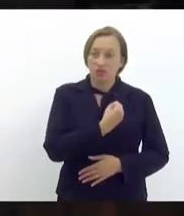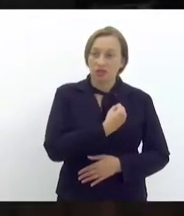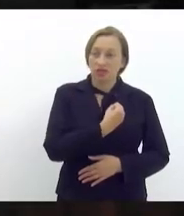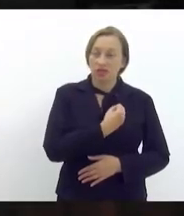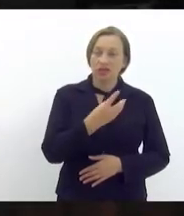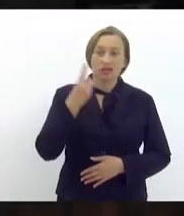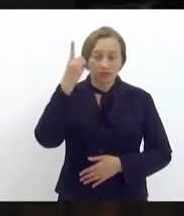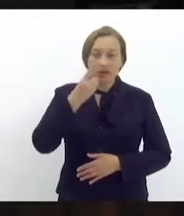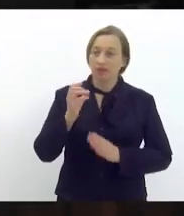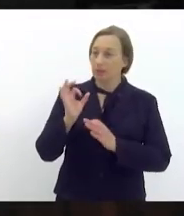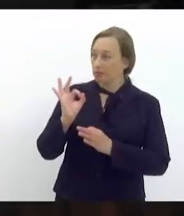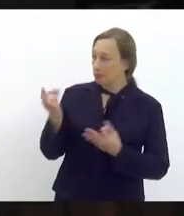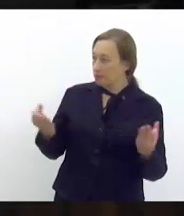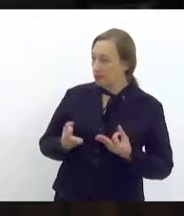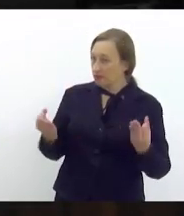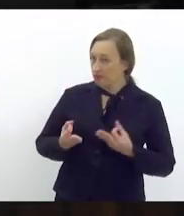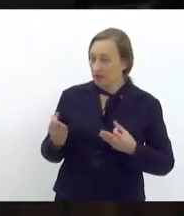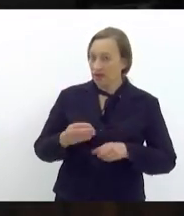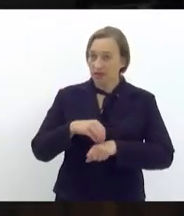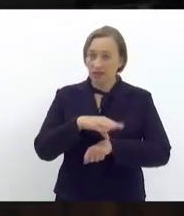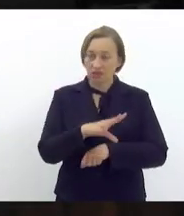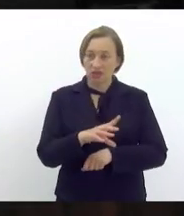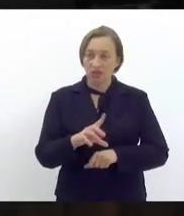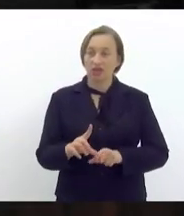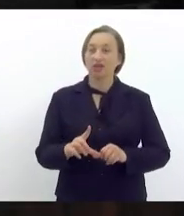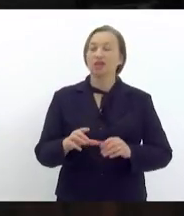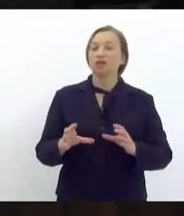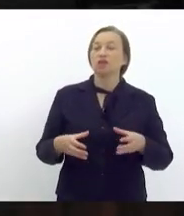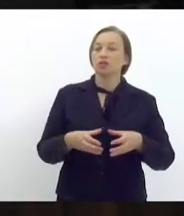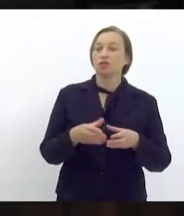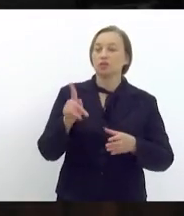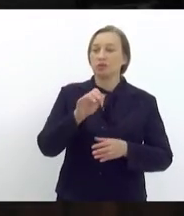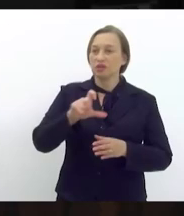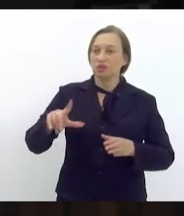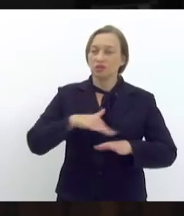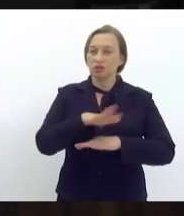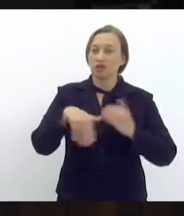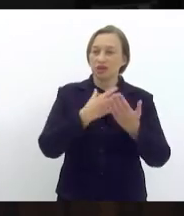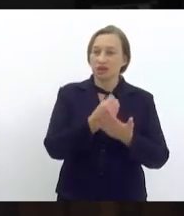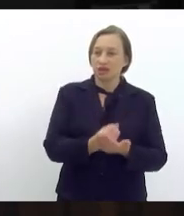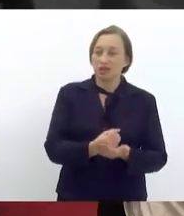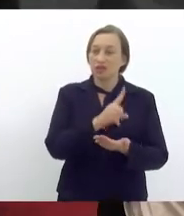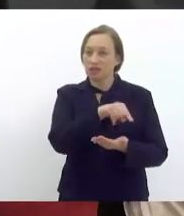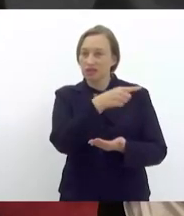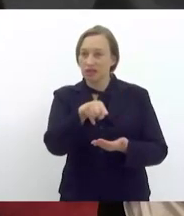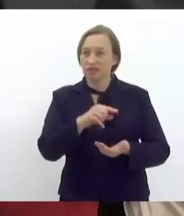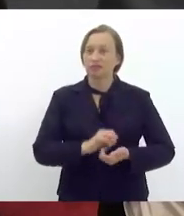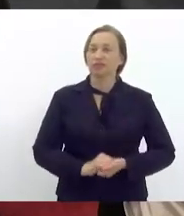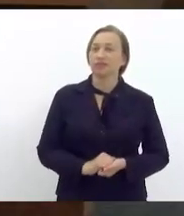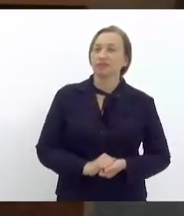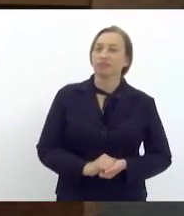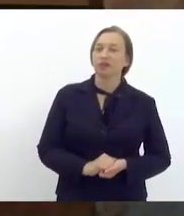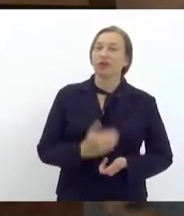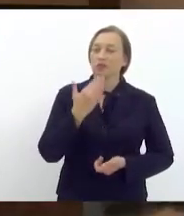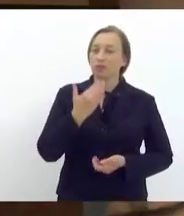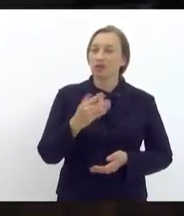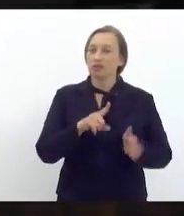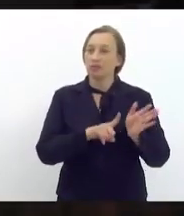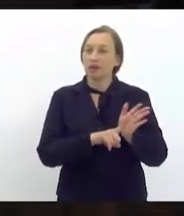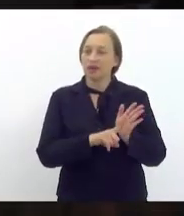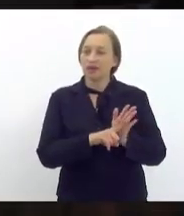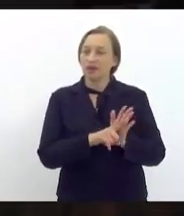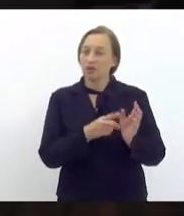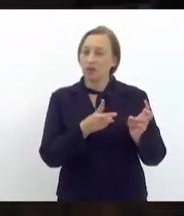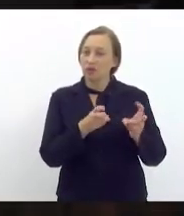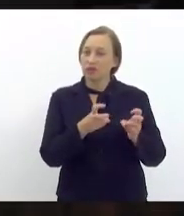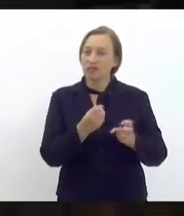destaques da bancada do PSOL os senhores que aprovam o Maneço como estão estão rejeitados verificação por favor verificação por